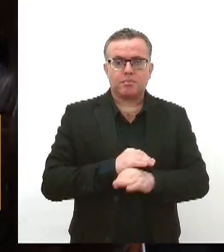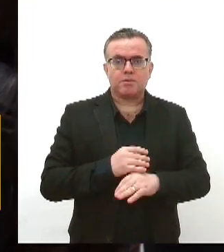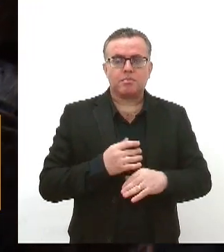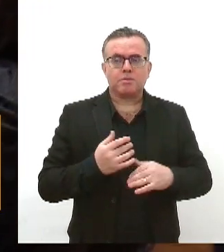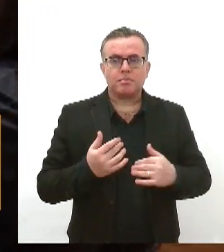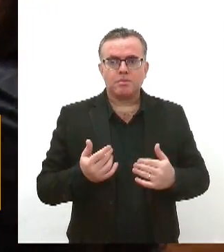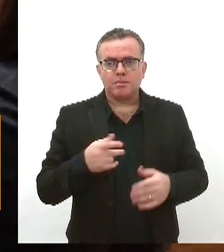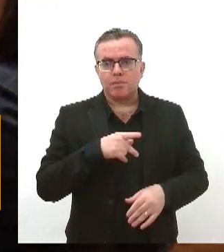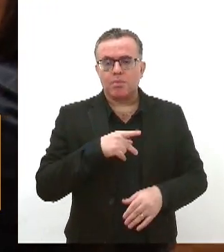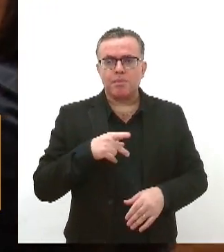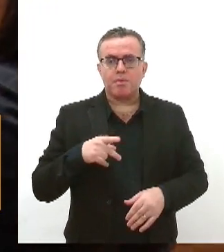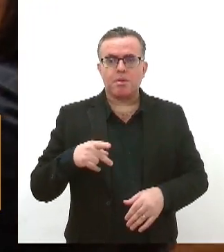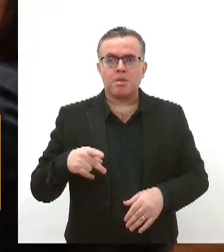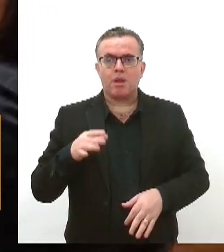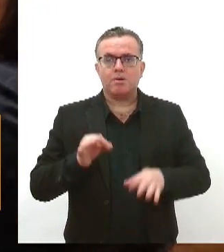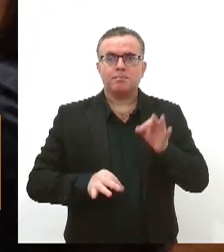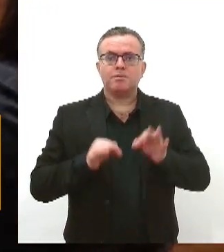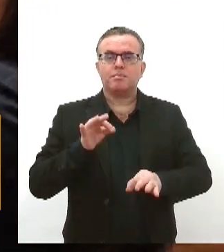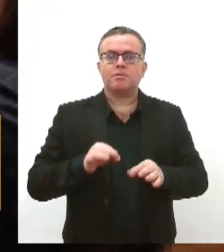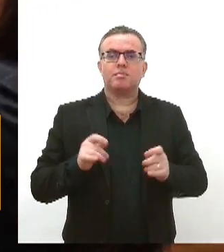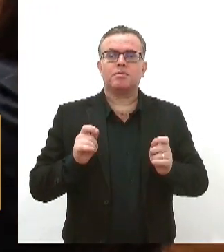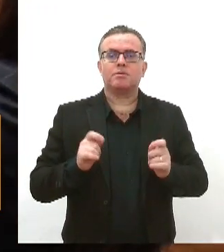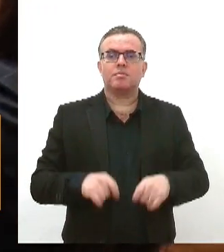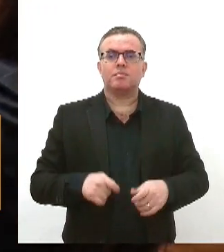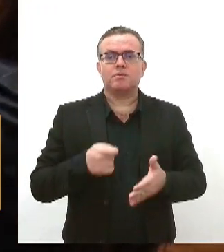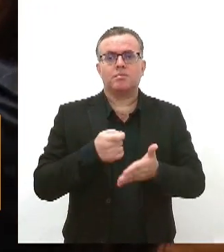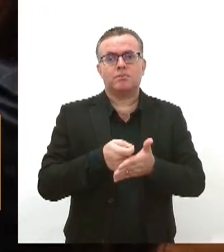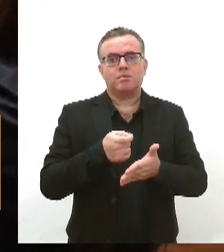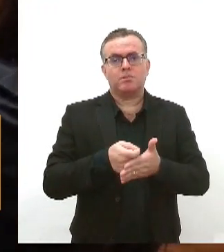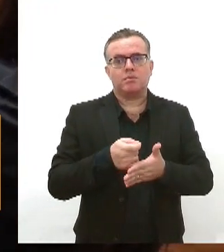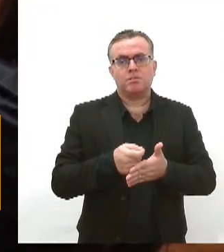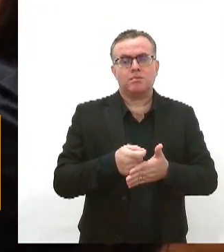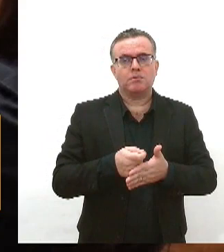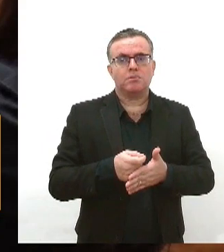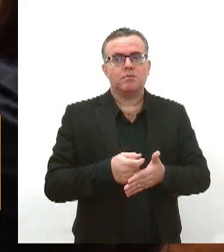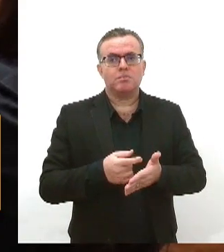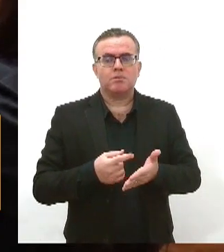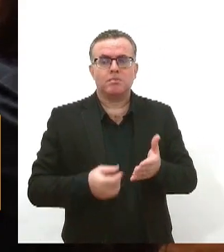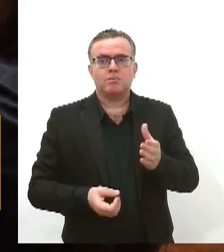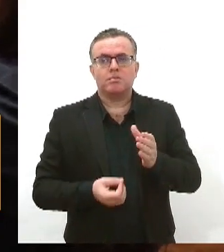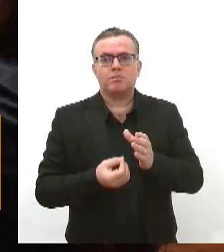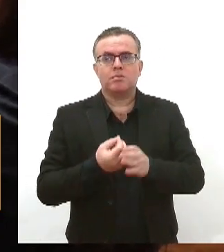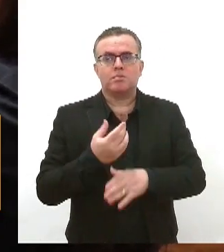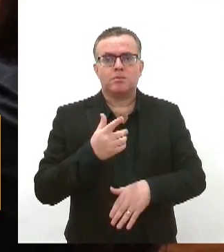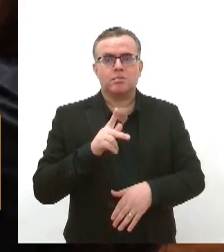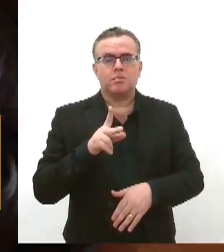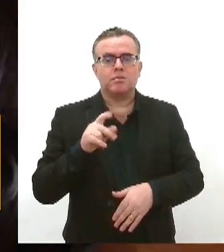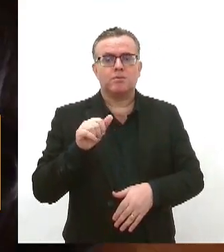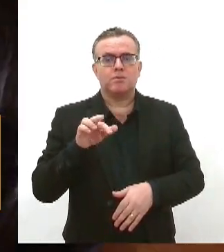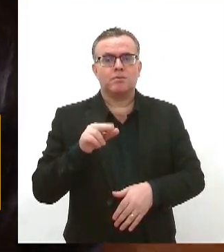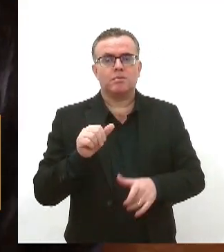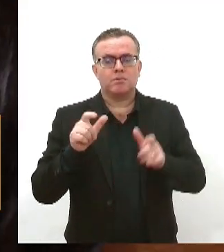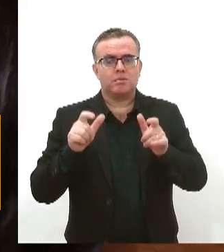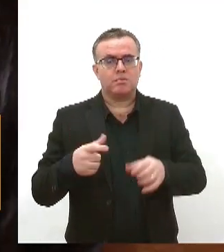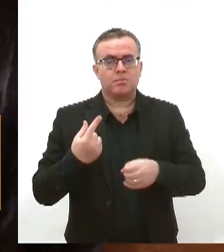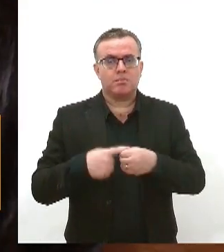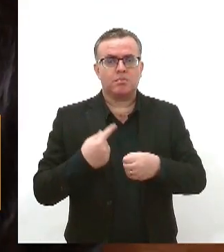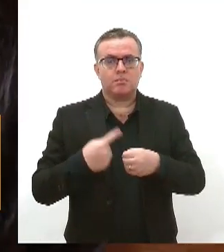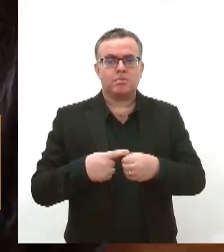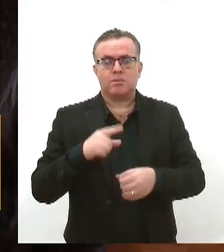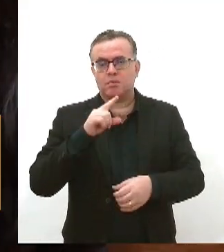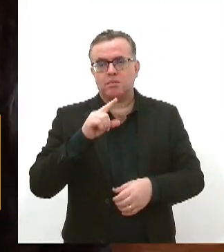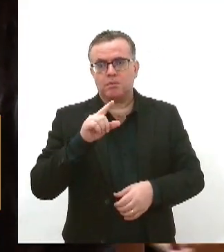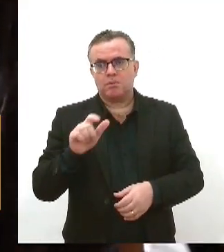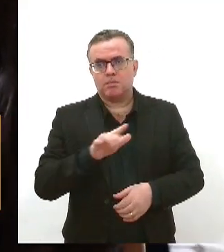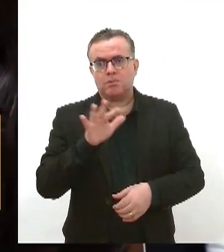TJ, o parlamentar cobrou a ampliação de uma vara judicial no município de Lagarto. Sérgio Reis também